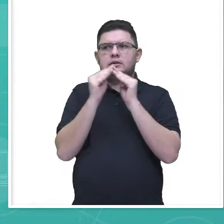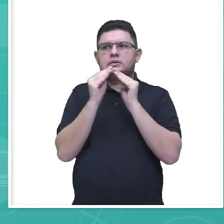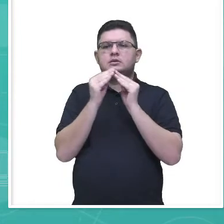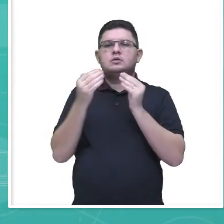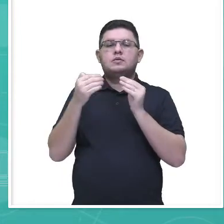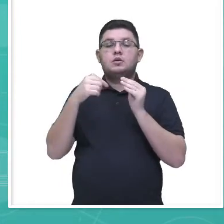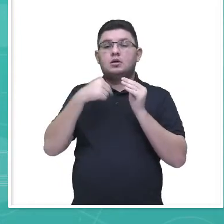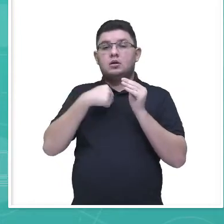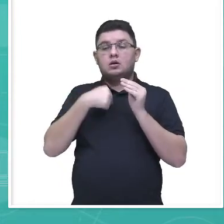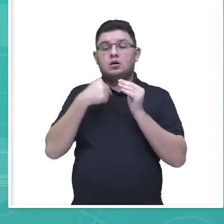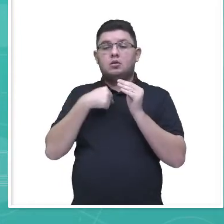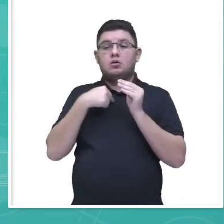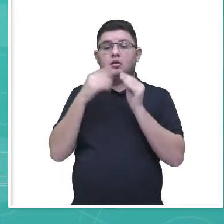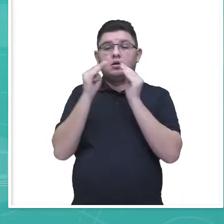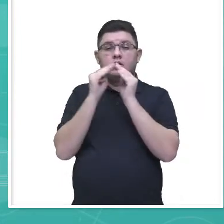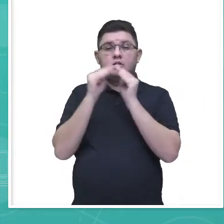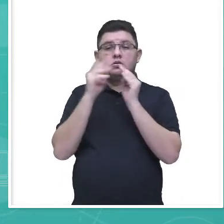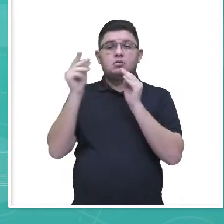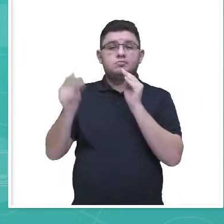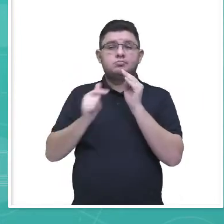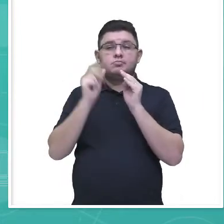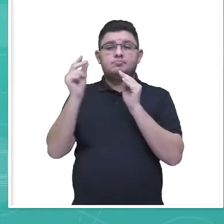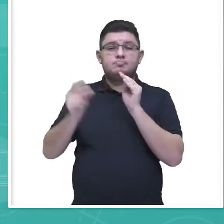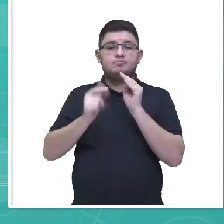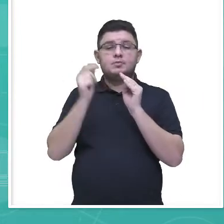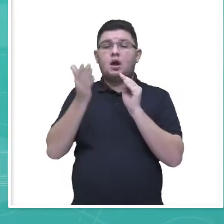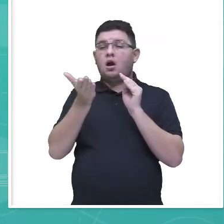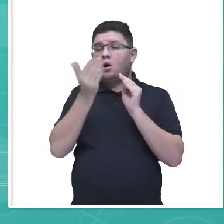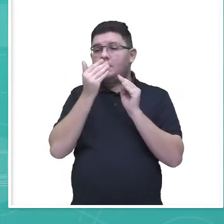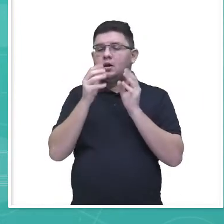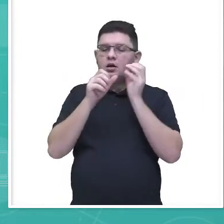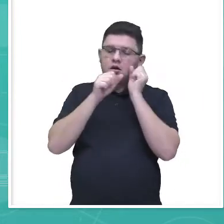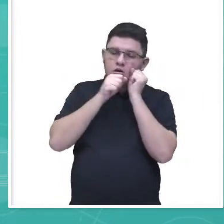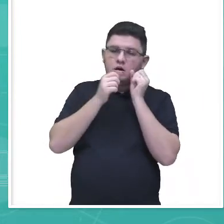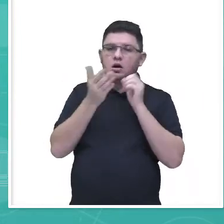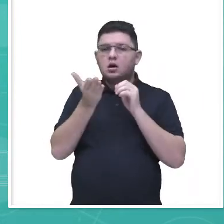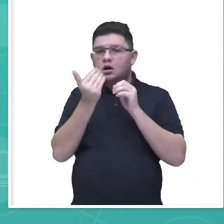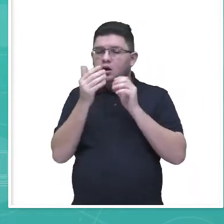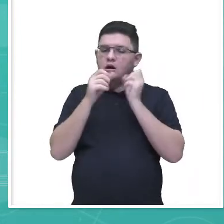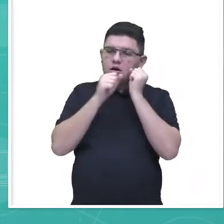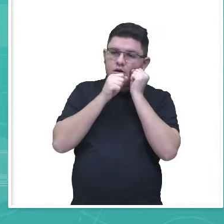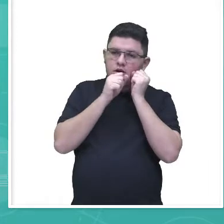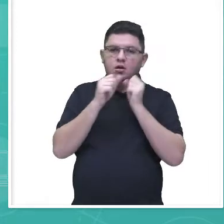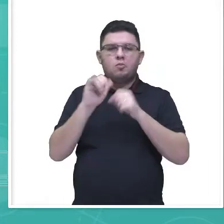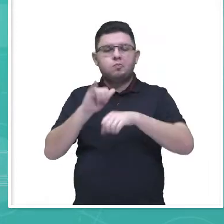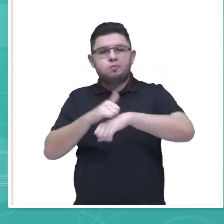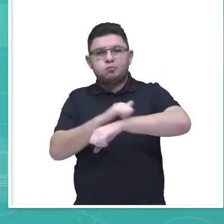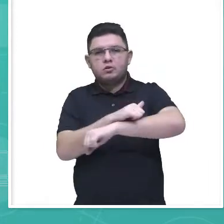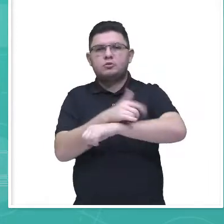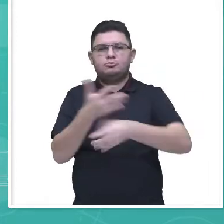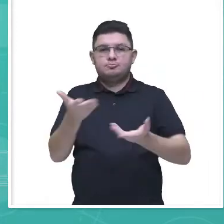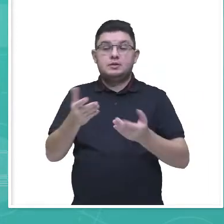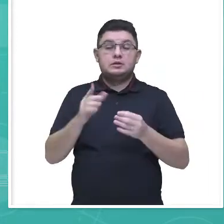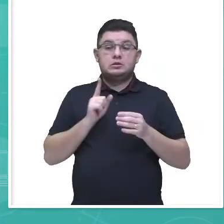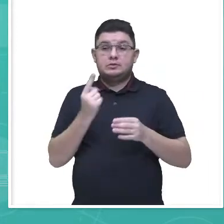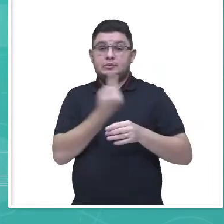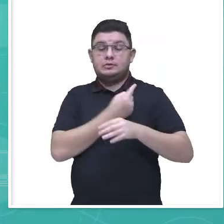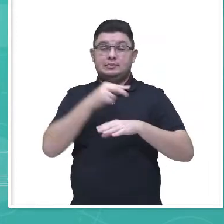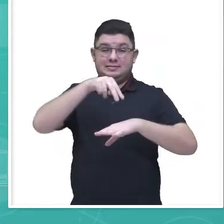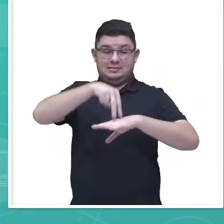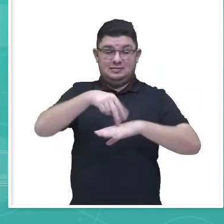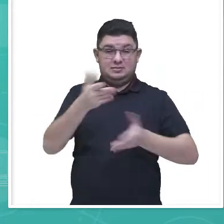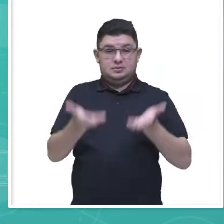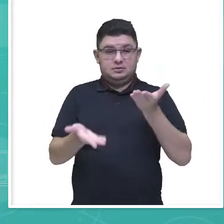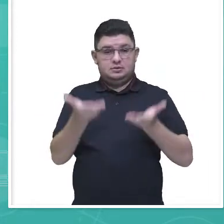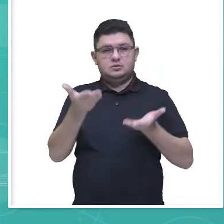engordei. E aí você não quer saber, a gente fala popularmente que a gente vai medir o nosso peso, a gente vai se pesar, mas o certo é ver a nossa massa, né?